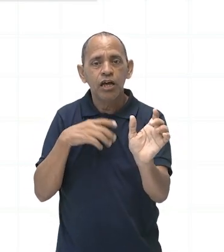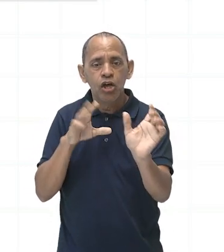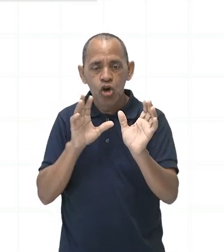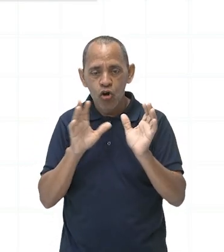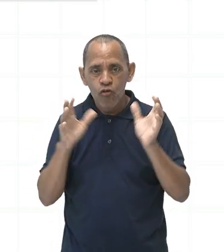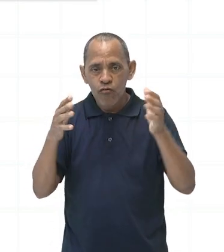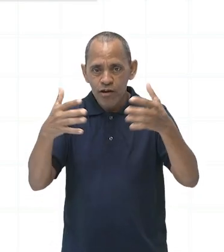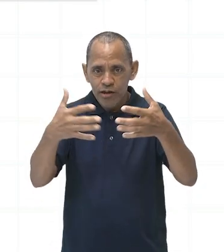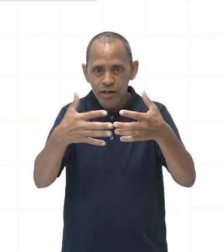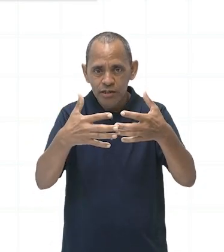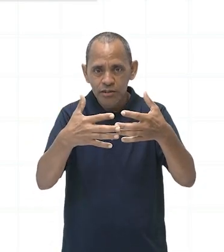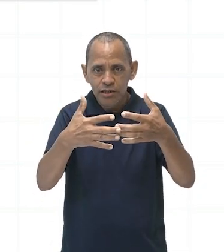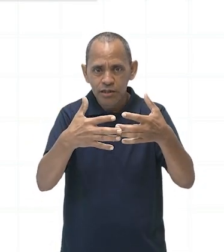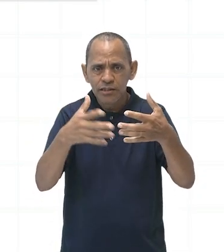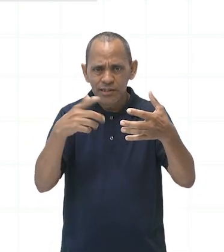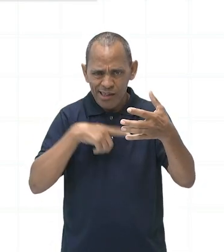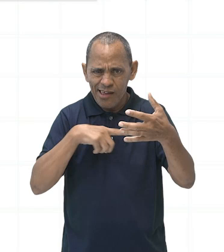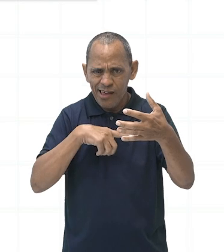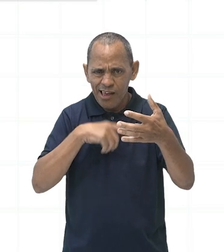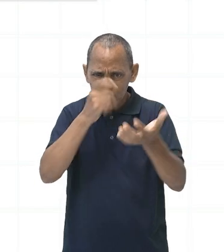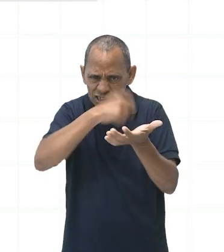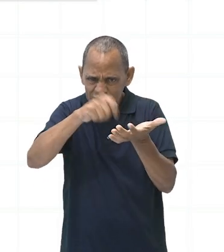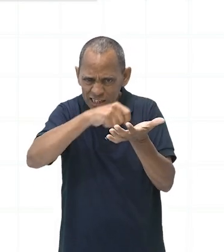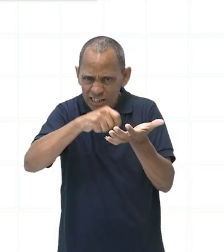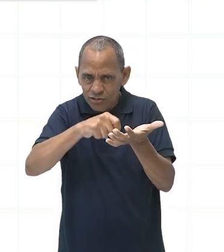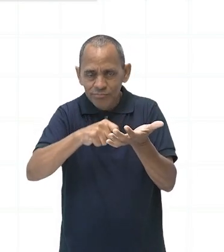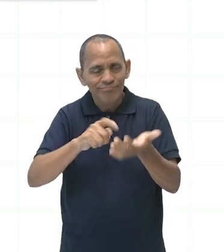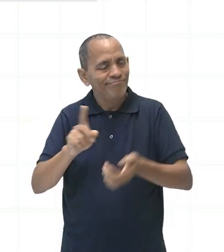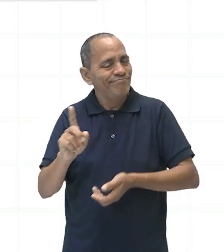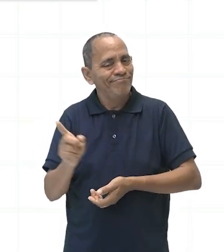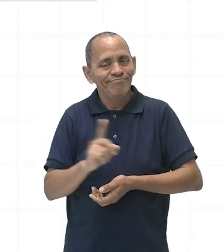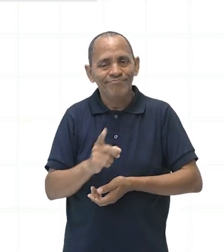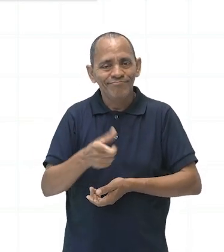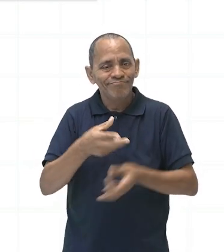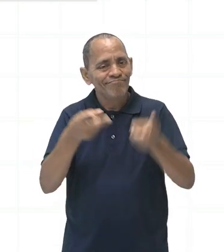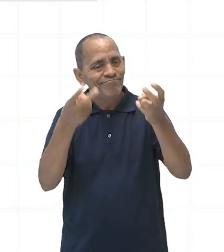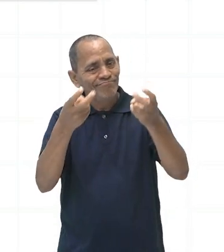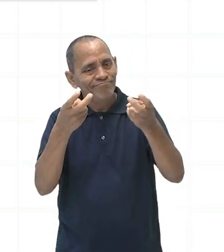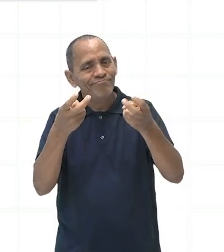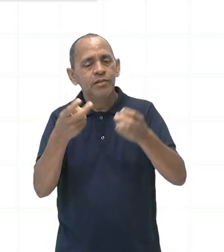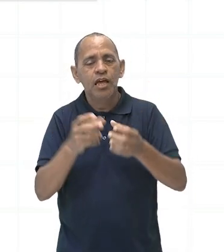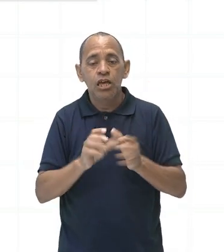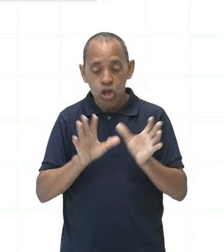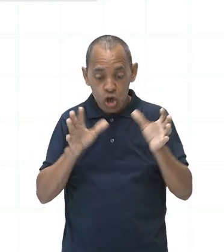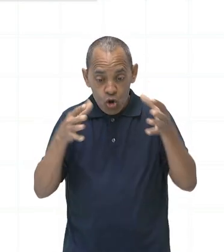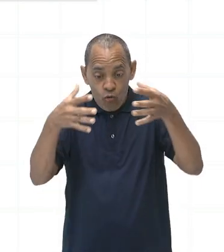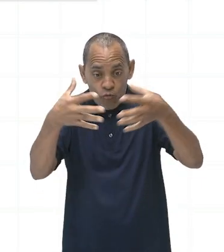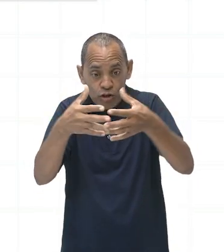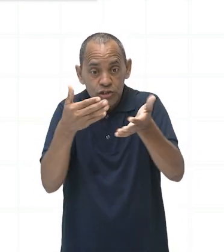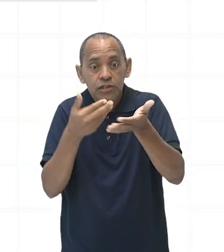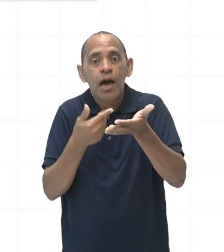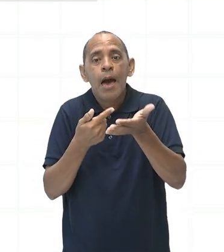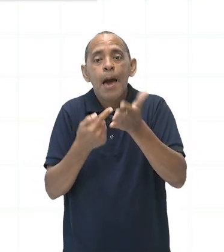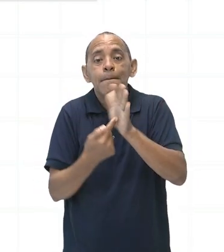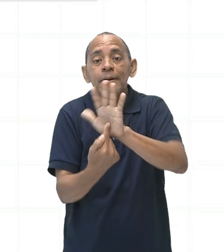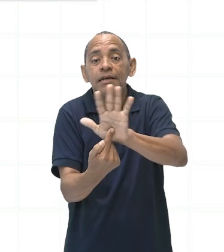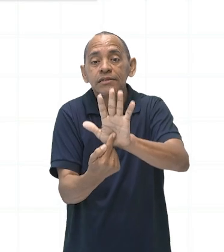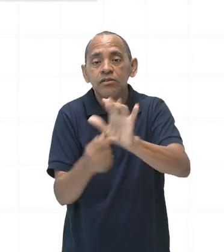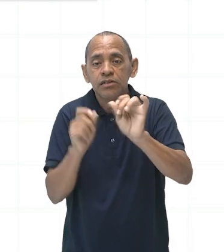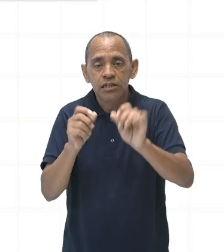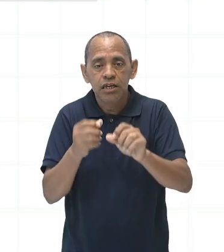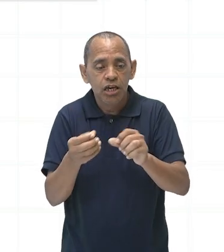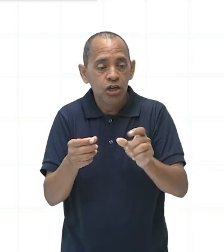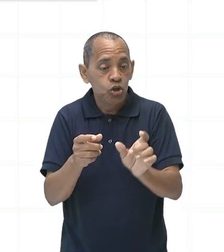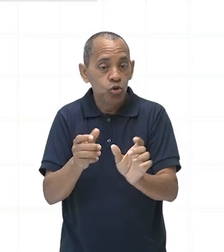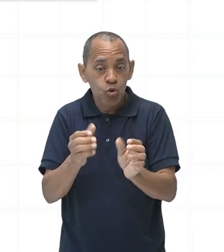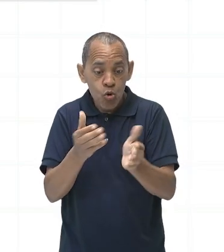conferência escrito? Não. Percebo que a conferência apareceu aqui no início, mas na segunda